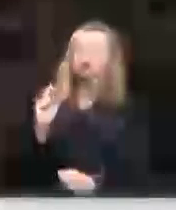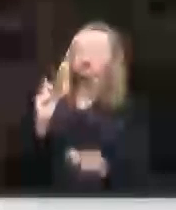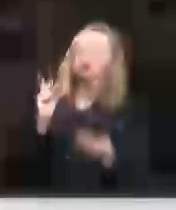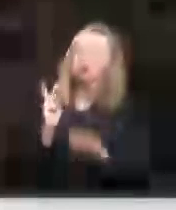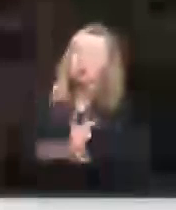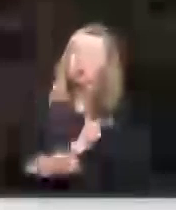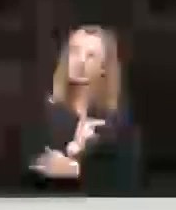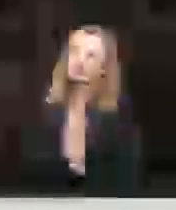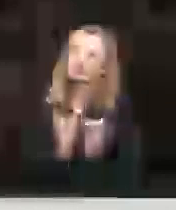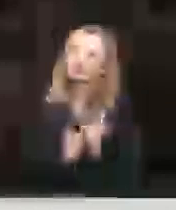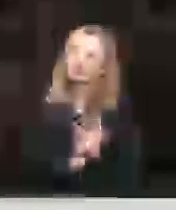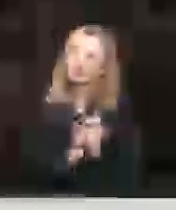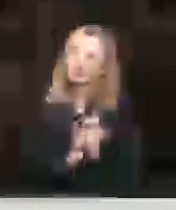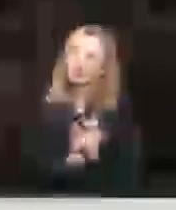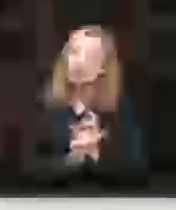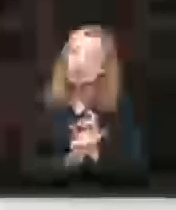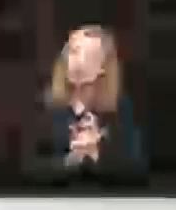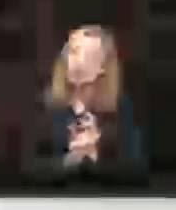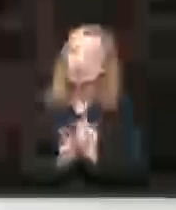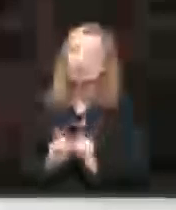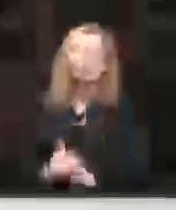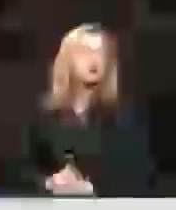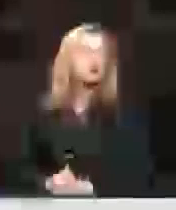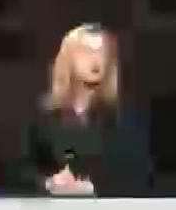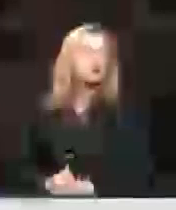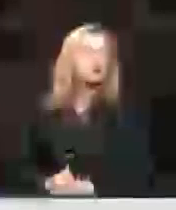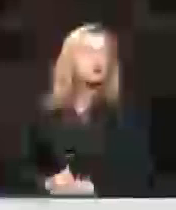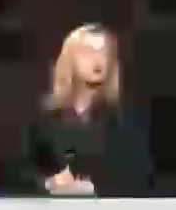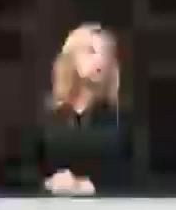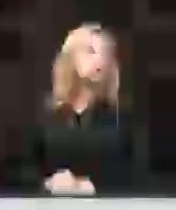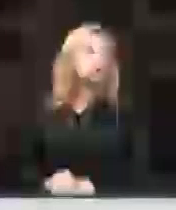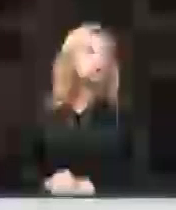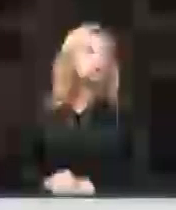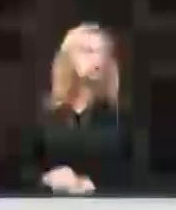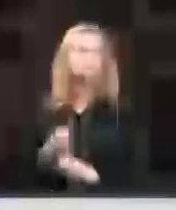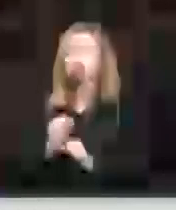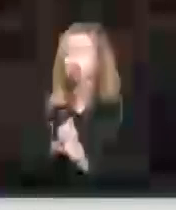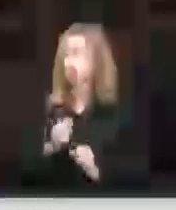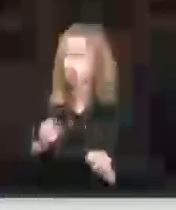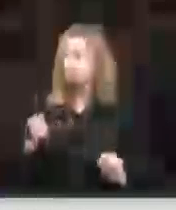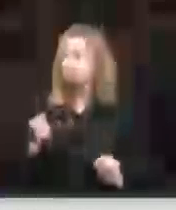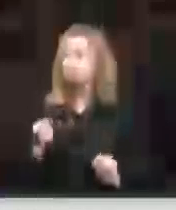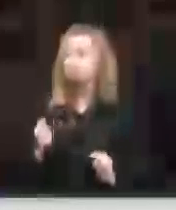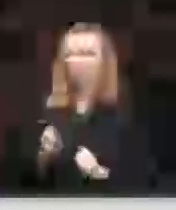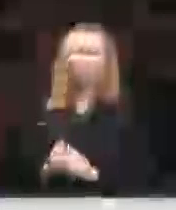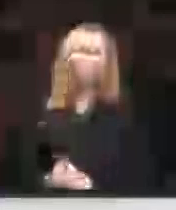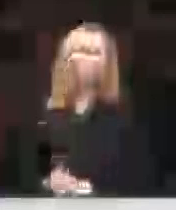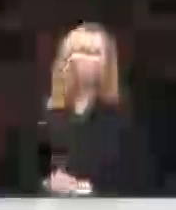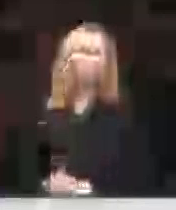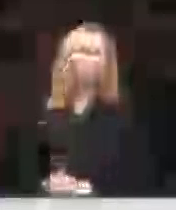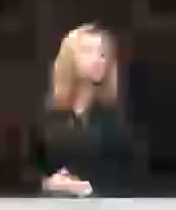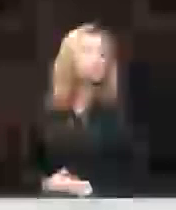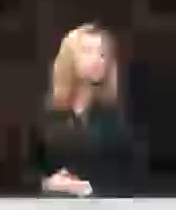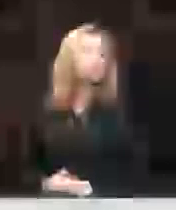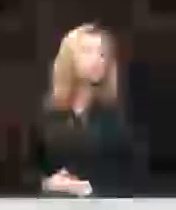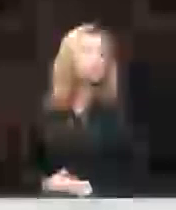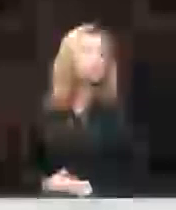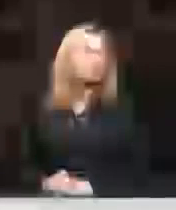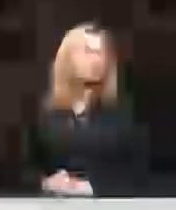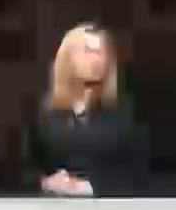ativos é algo assim, de uma dimensão tão grande, que se